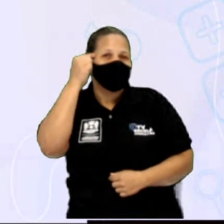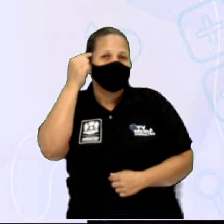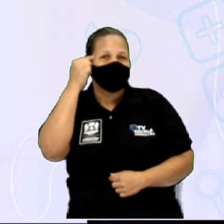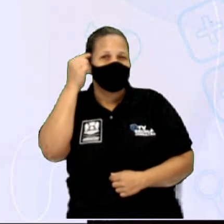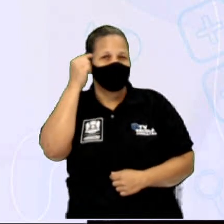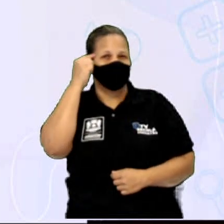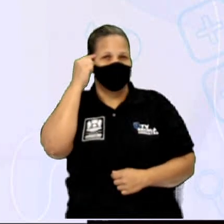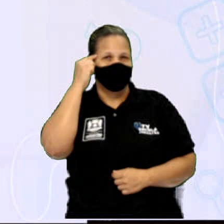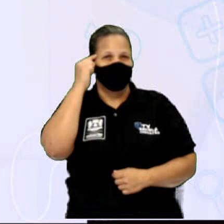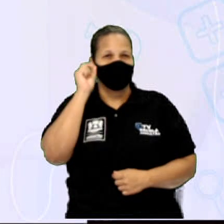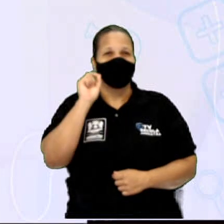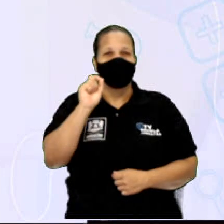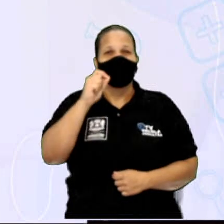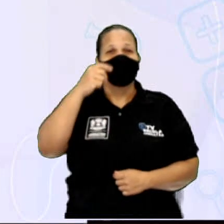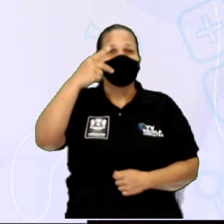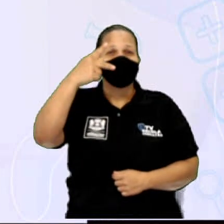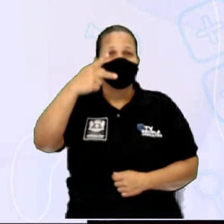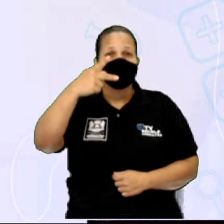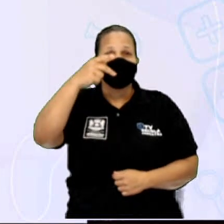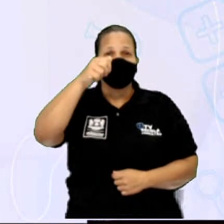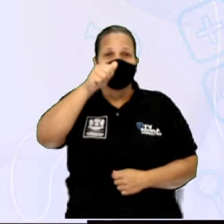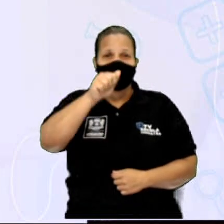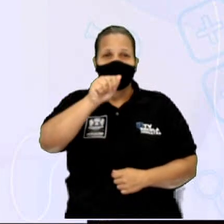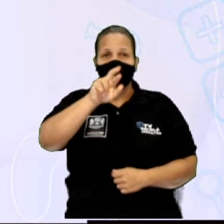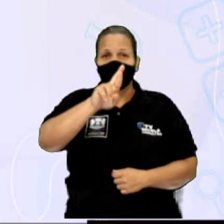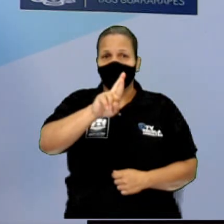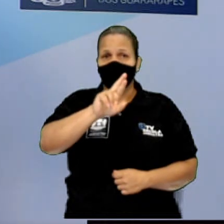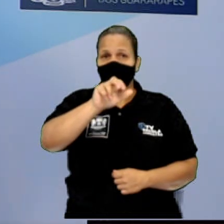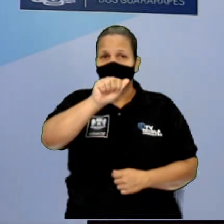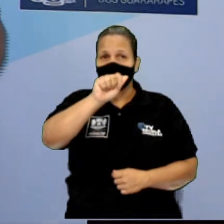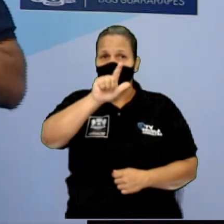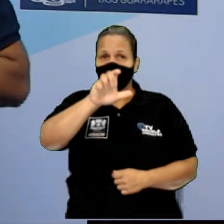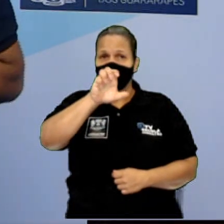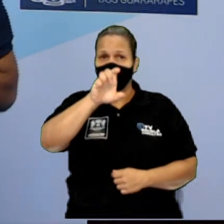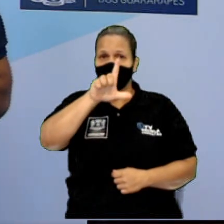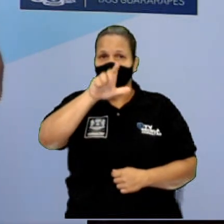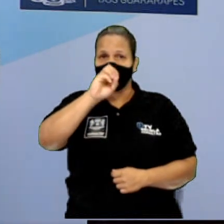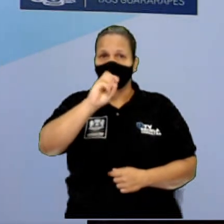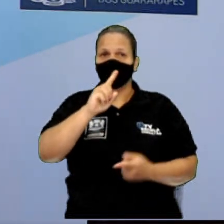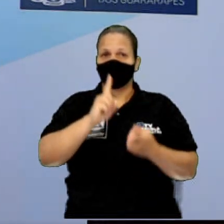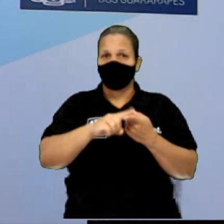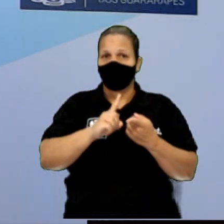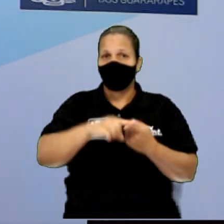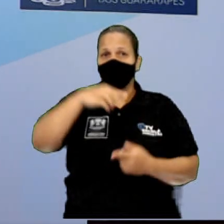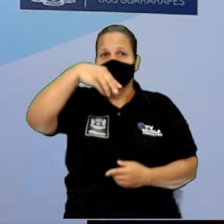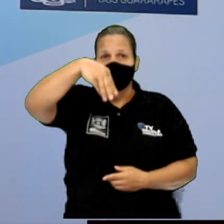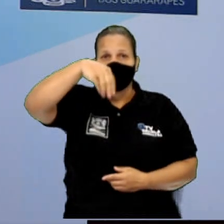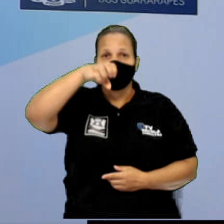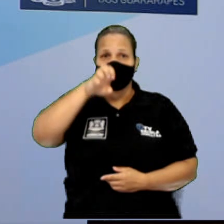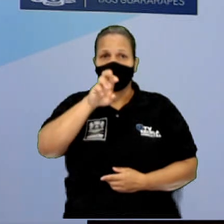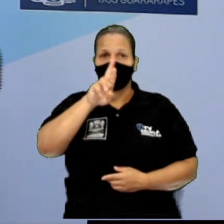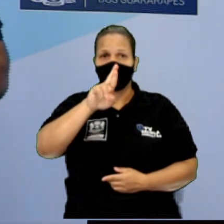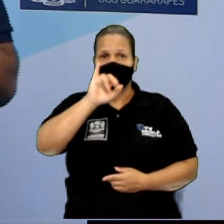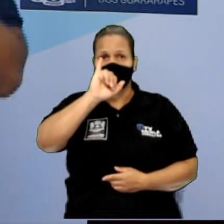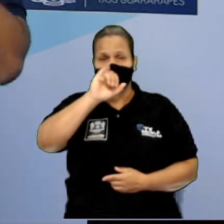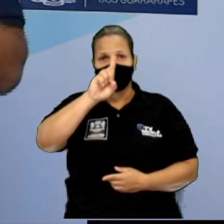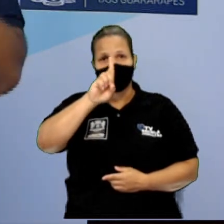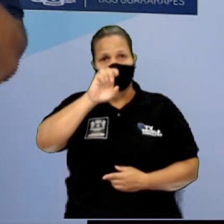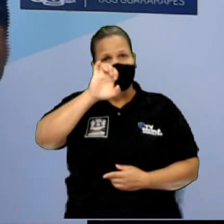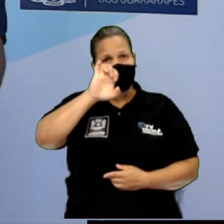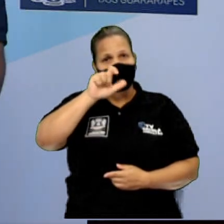de paralelos e meridianos. Vem aqui comigo que eu vou te explicar o seguinte. O que são